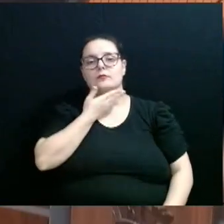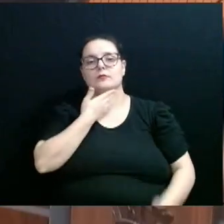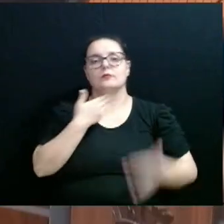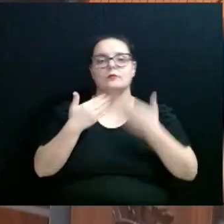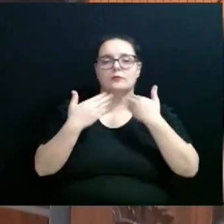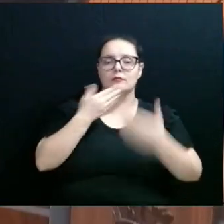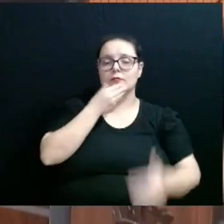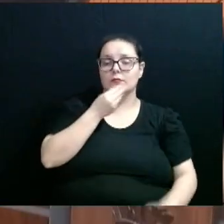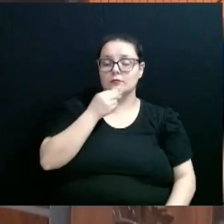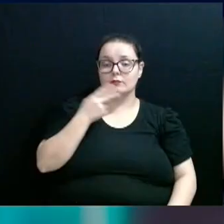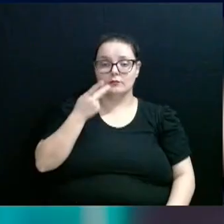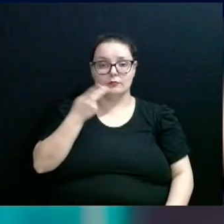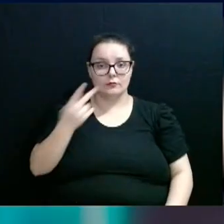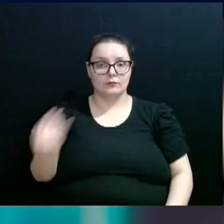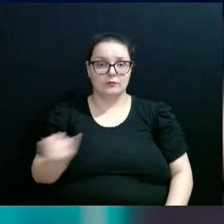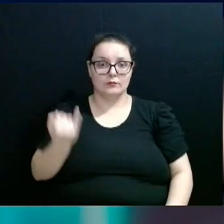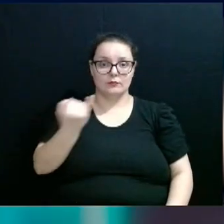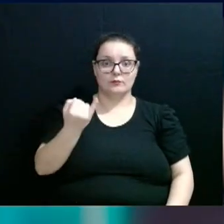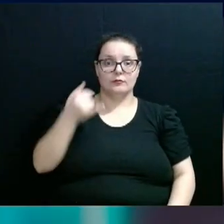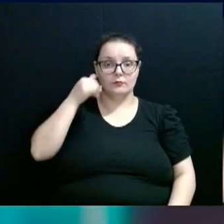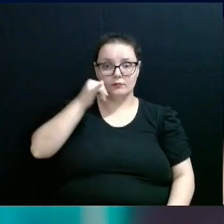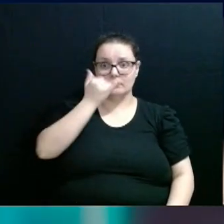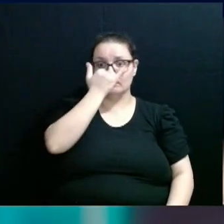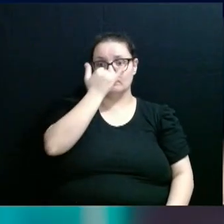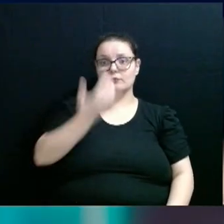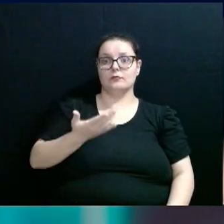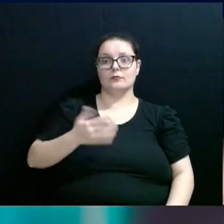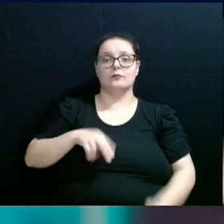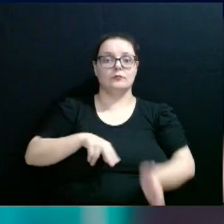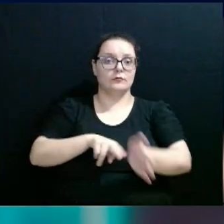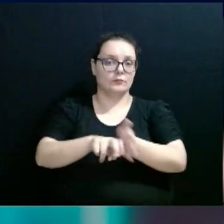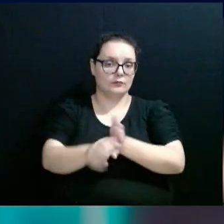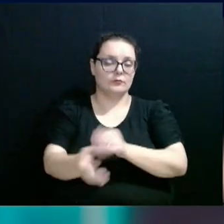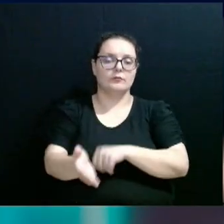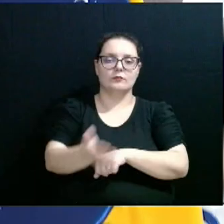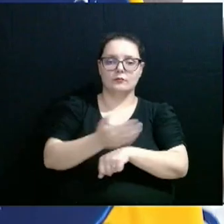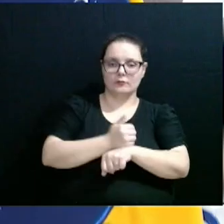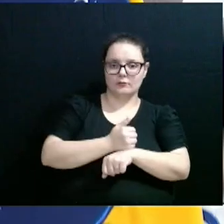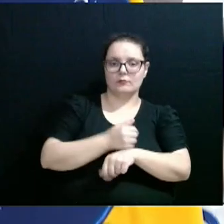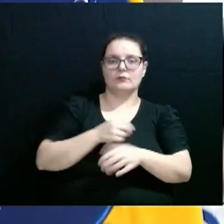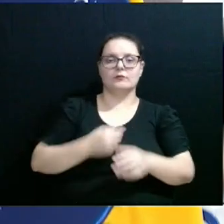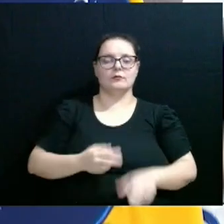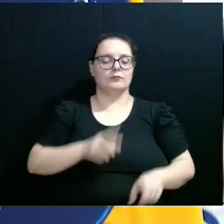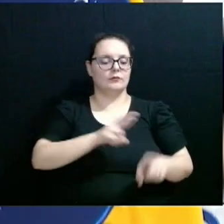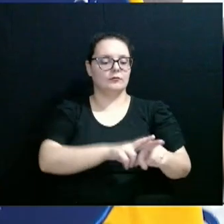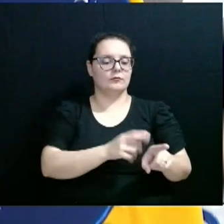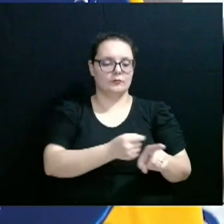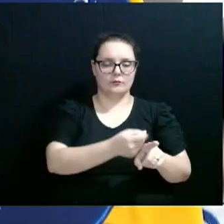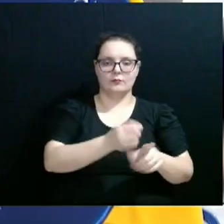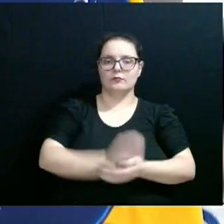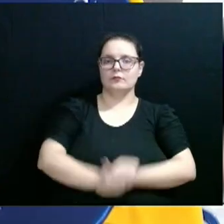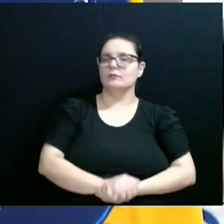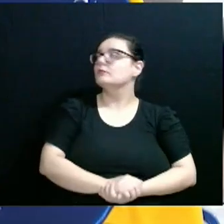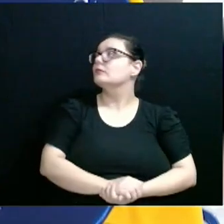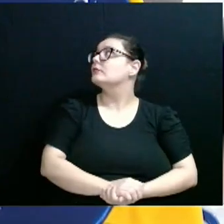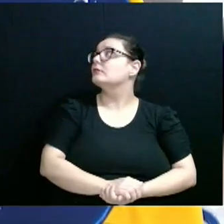sobre a importância da prevenção e do diagnóstico precoce do câncer de próstata. Nós temos que ter esse